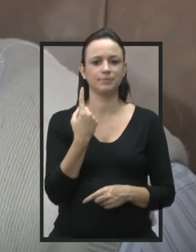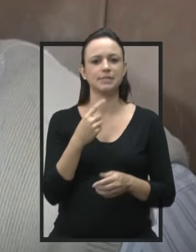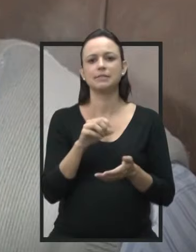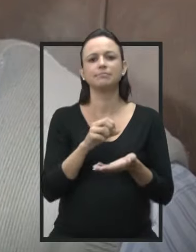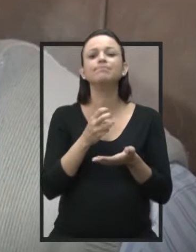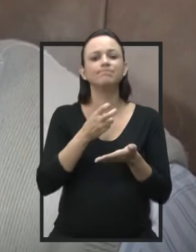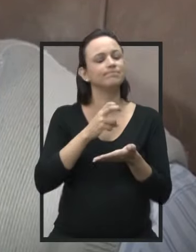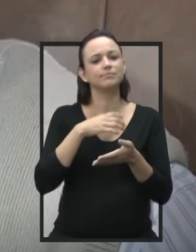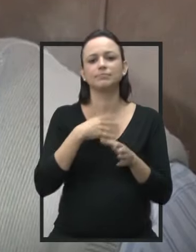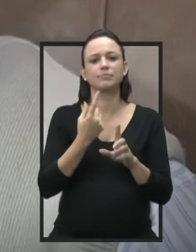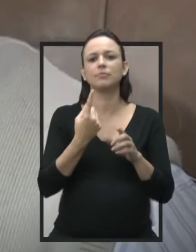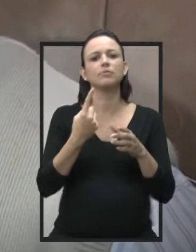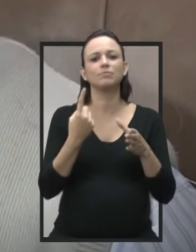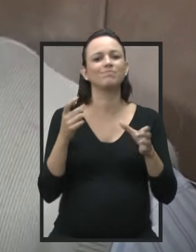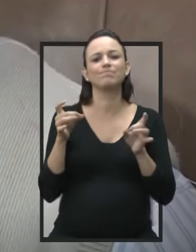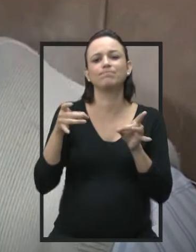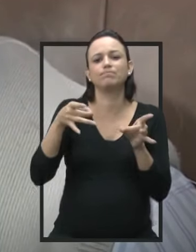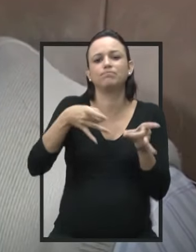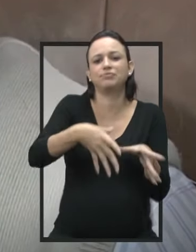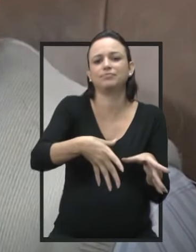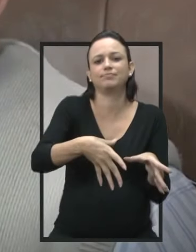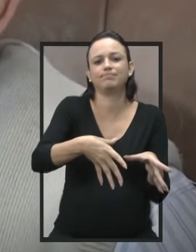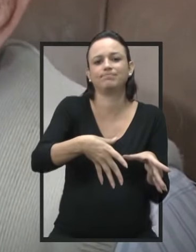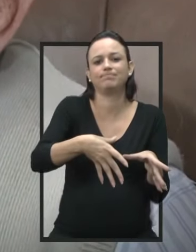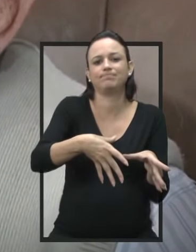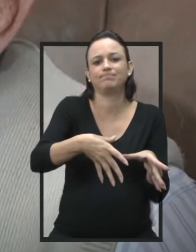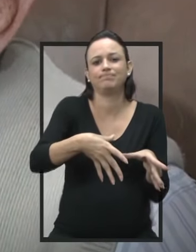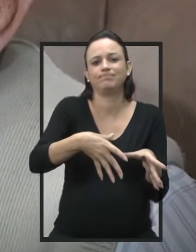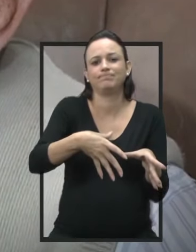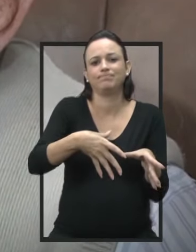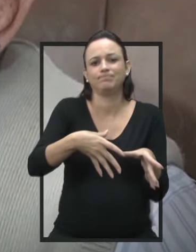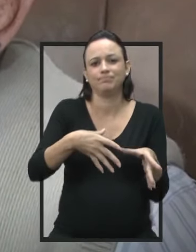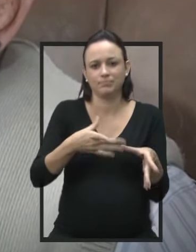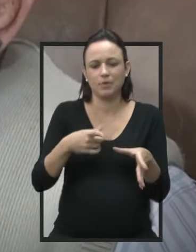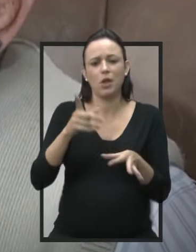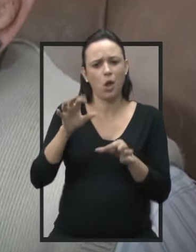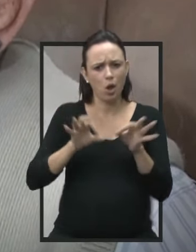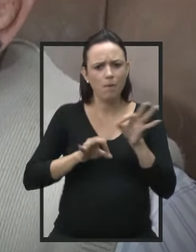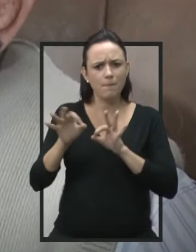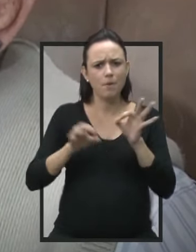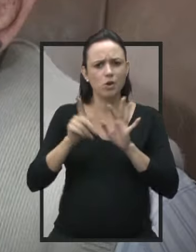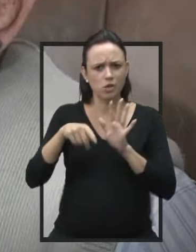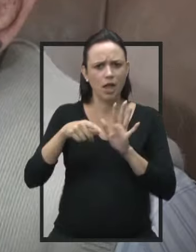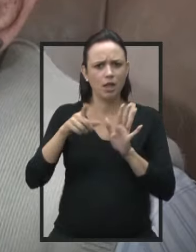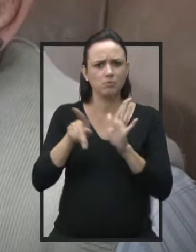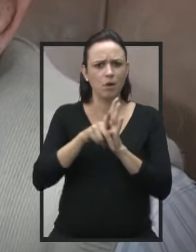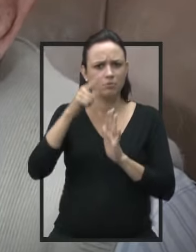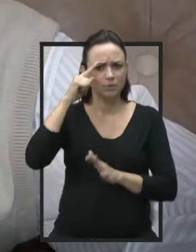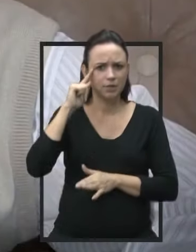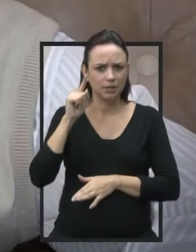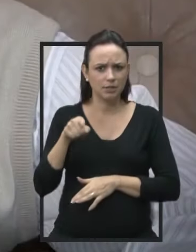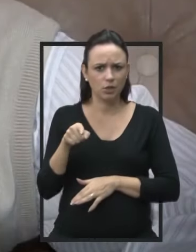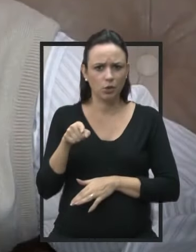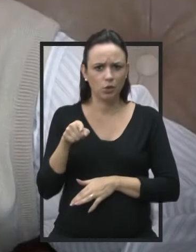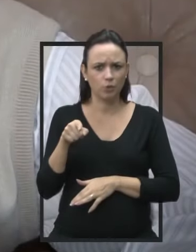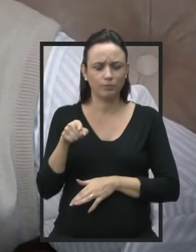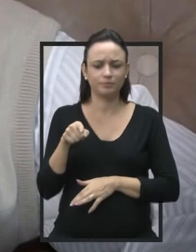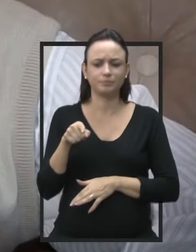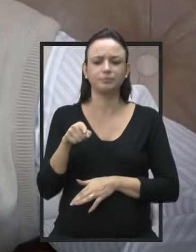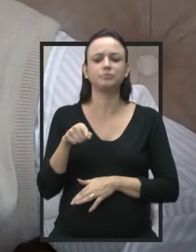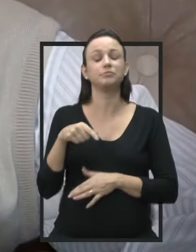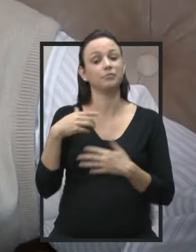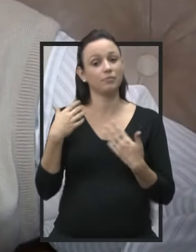renunciar. Ele não tinha condições de cumprir. E era um projeto do Zezinho Magalhães, deputado.